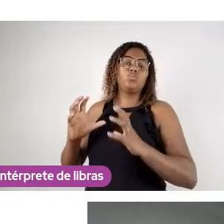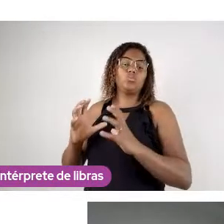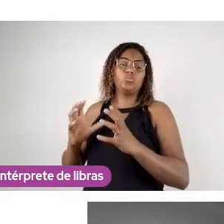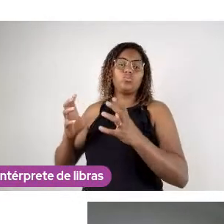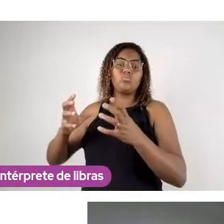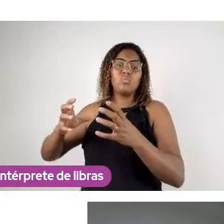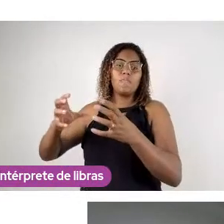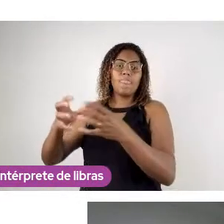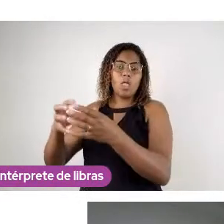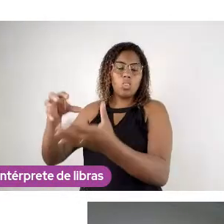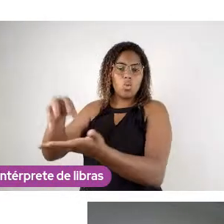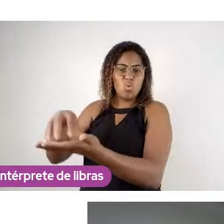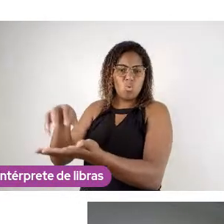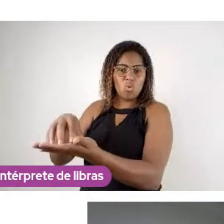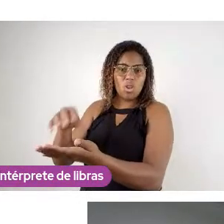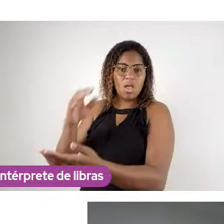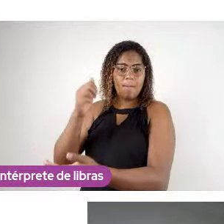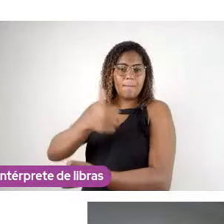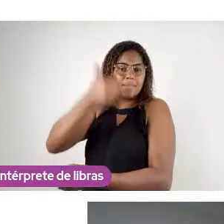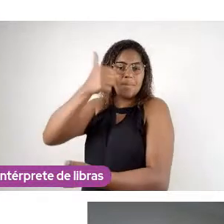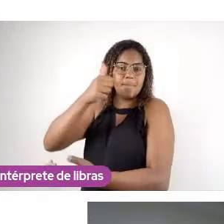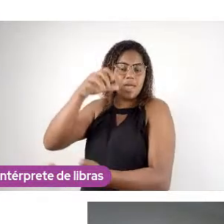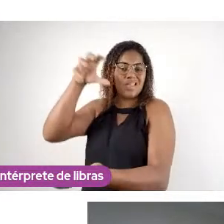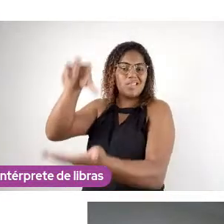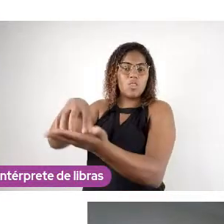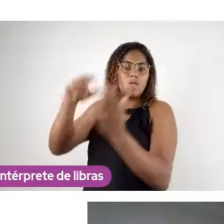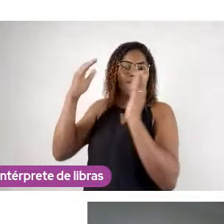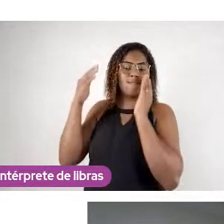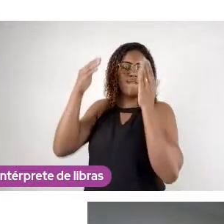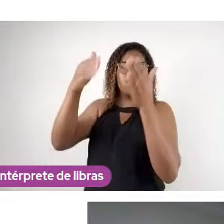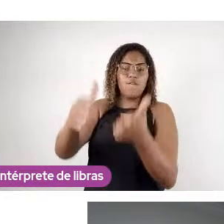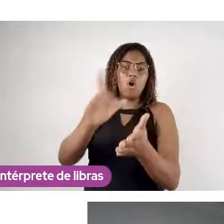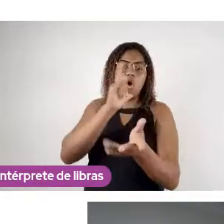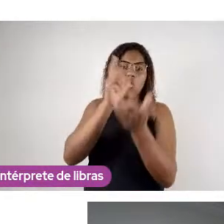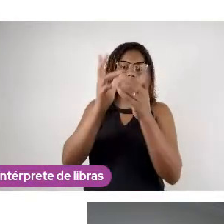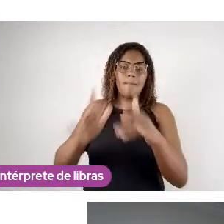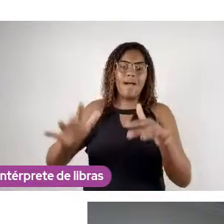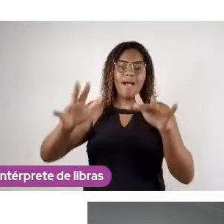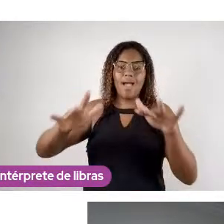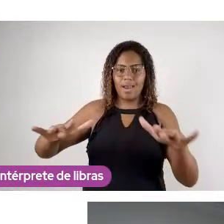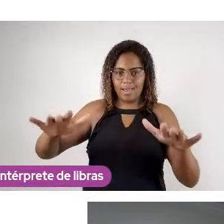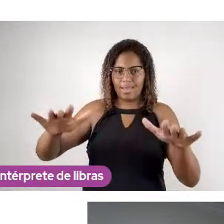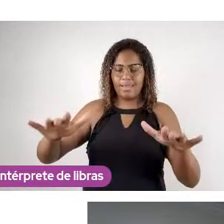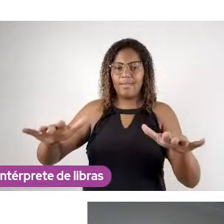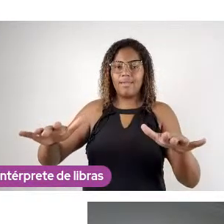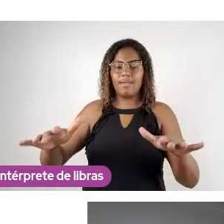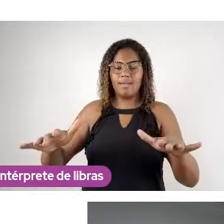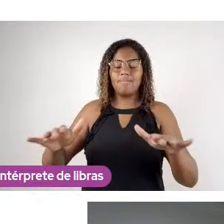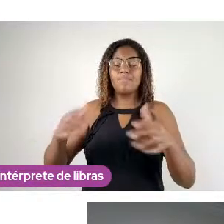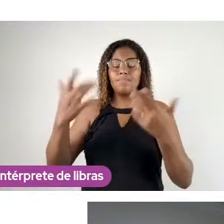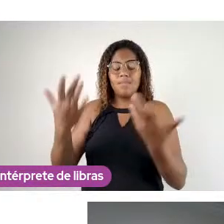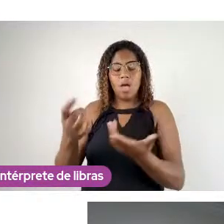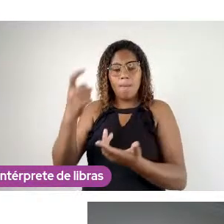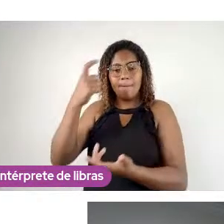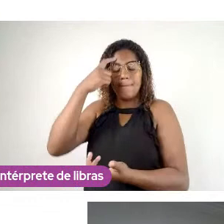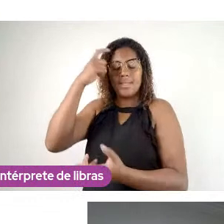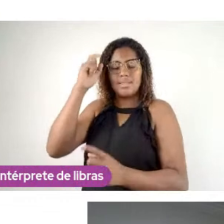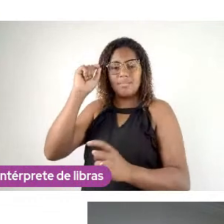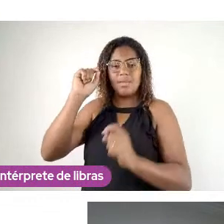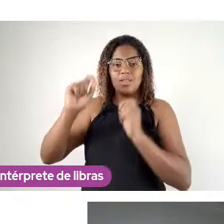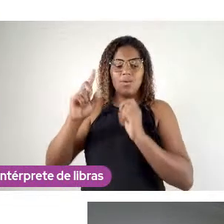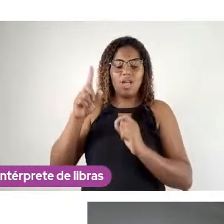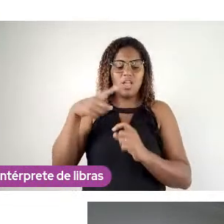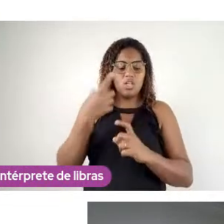primeiro setor voltado para essa temática marinho-costeira. Então, a ideia é que a gente, junto com a